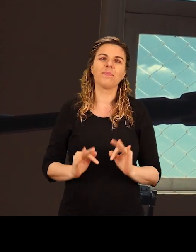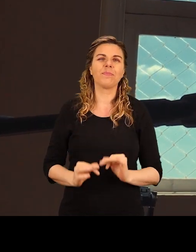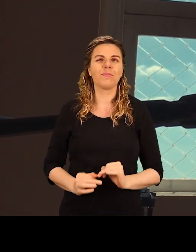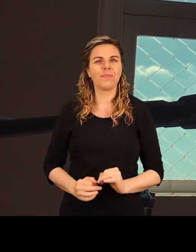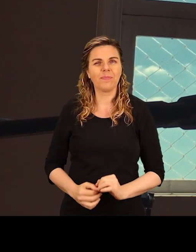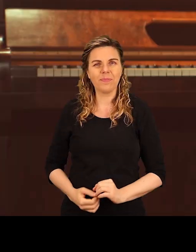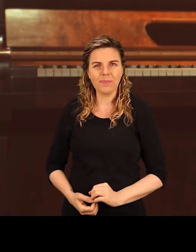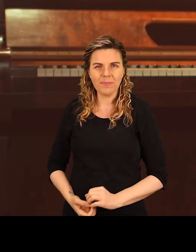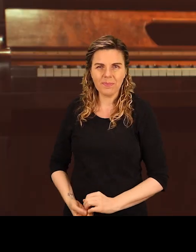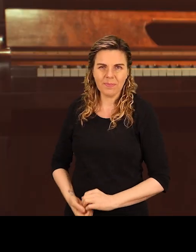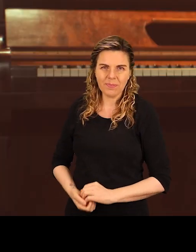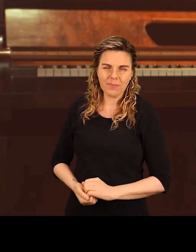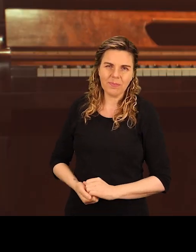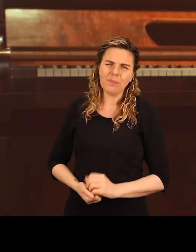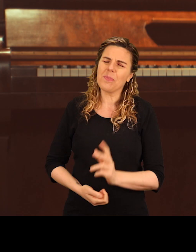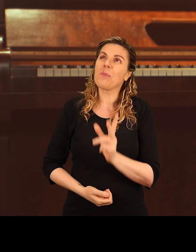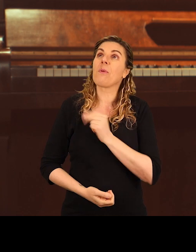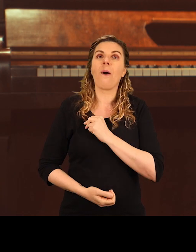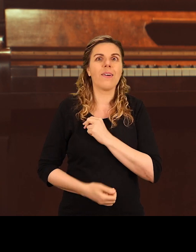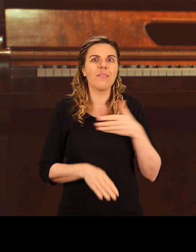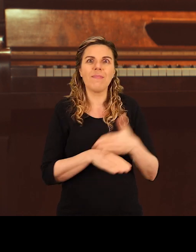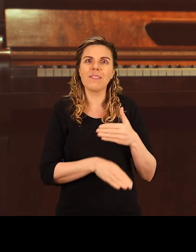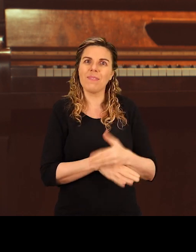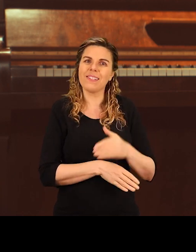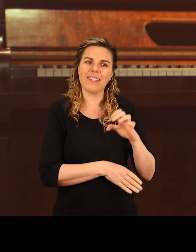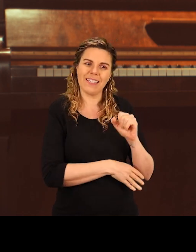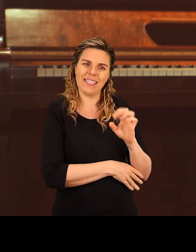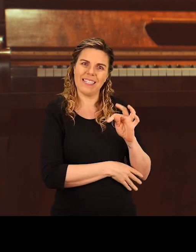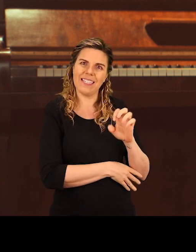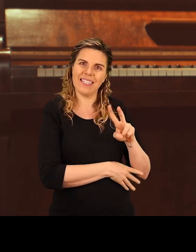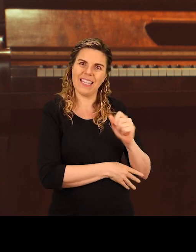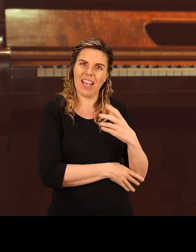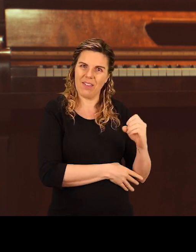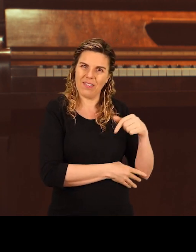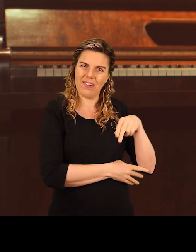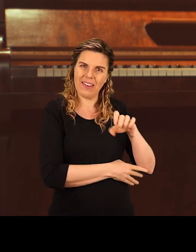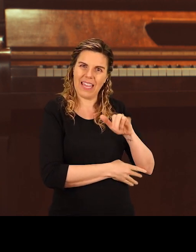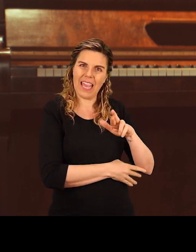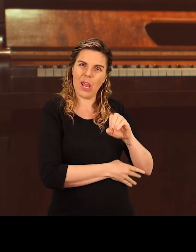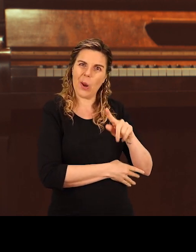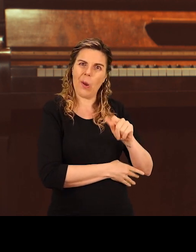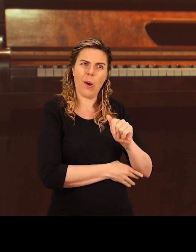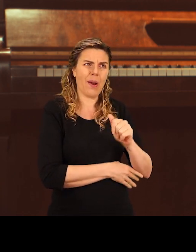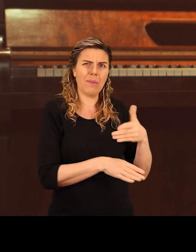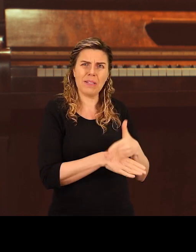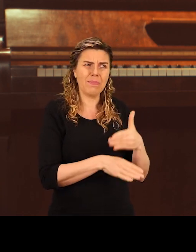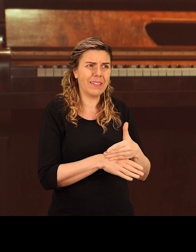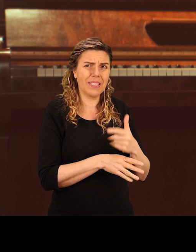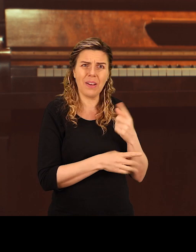De volta à sala. Caramba, ter a participação do Estevão Queiroga nesse disco é... Encolhe os ombros e ri. Não sei o que dizer.